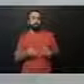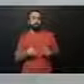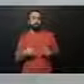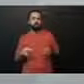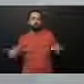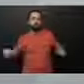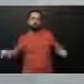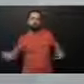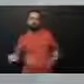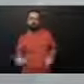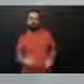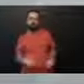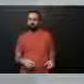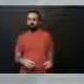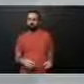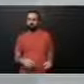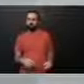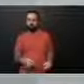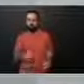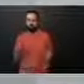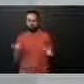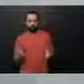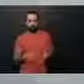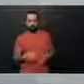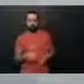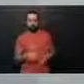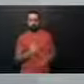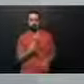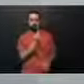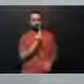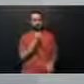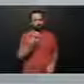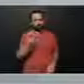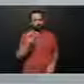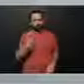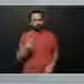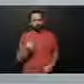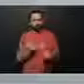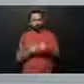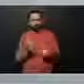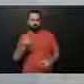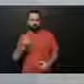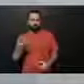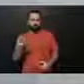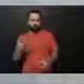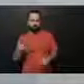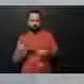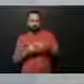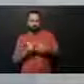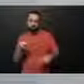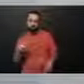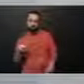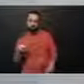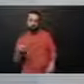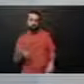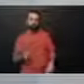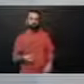256 novamente, mas agora eu tenho 200 mais 50 mais 6. De novo, vamos